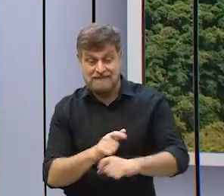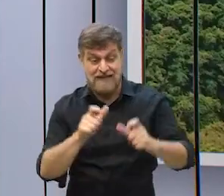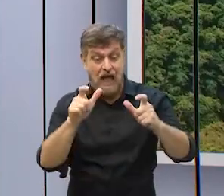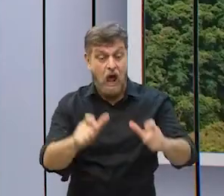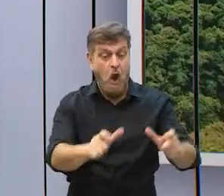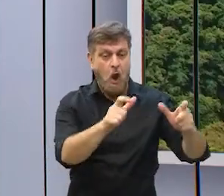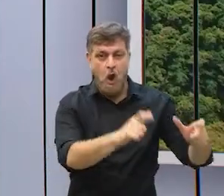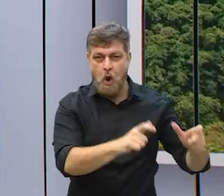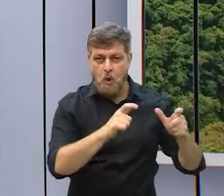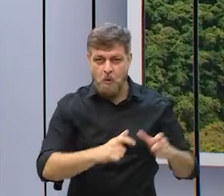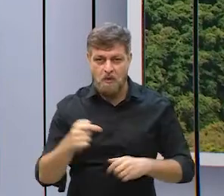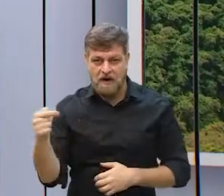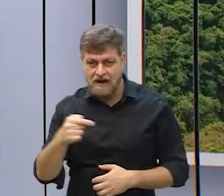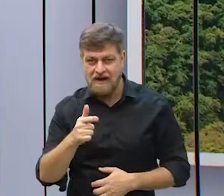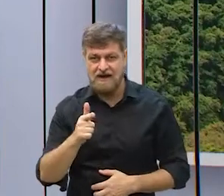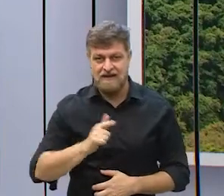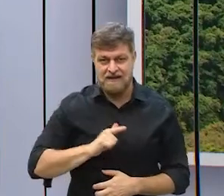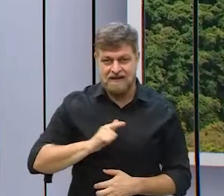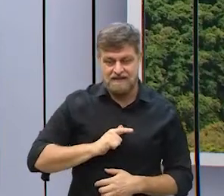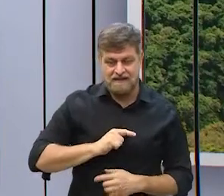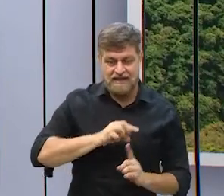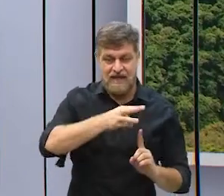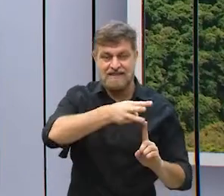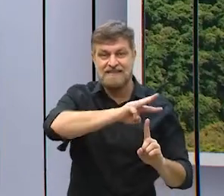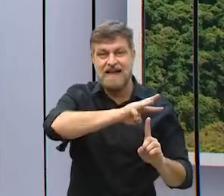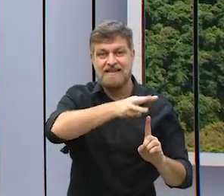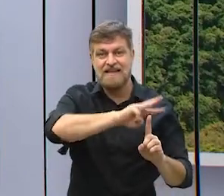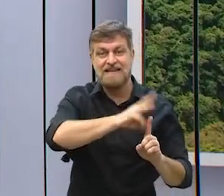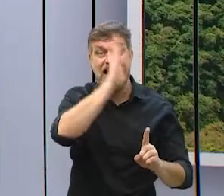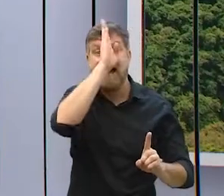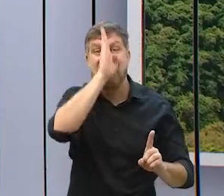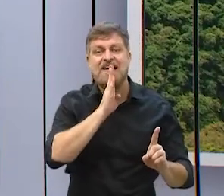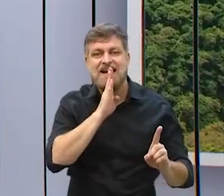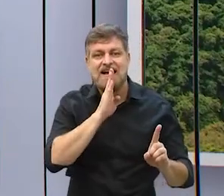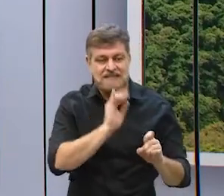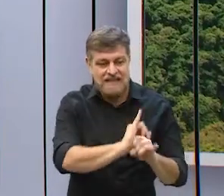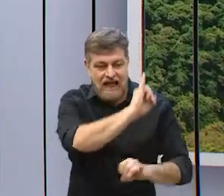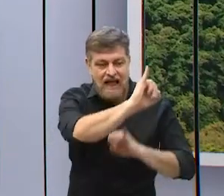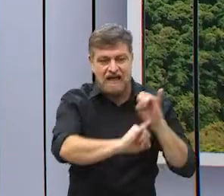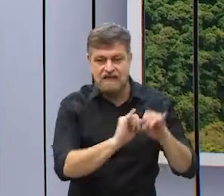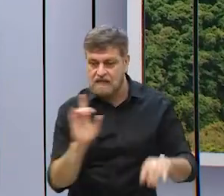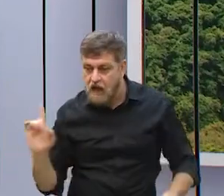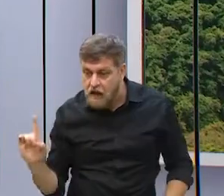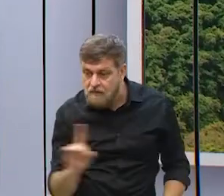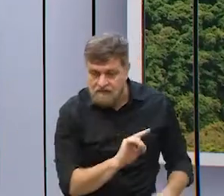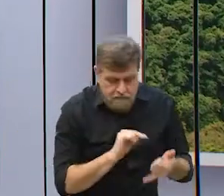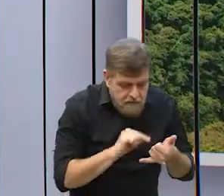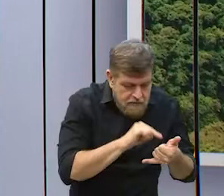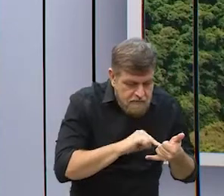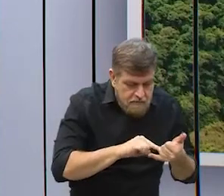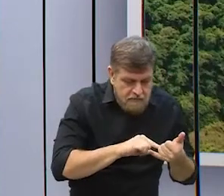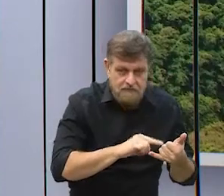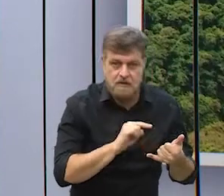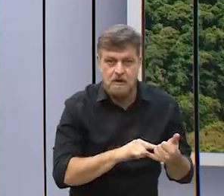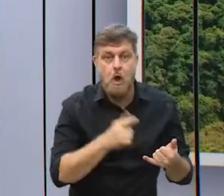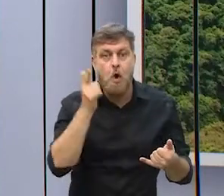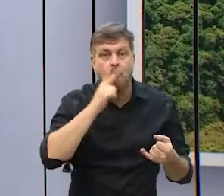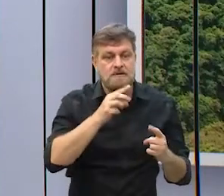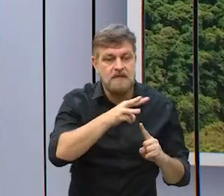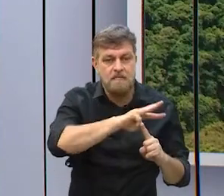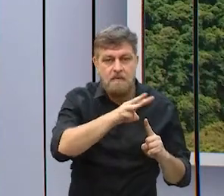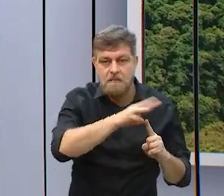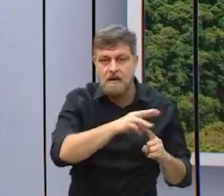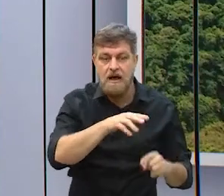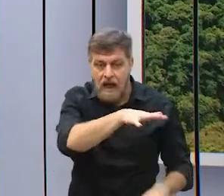espaços onde tenha aí a internet gratuita para as pessoas ali poderem se conectar e, de repente, fazer, inclusive, acesso a